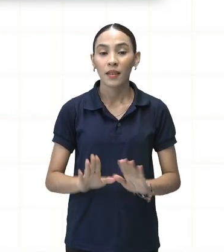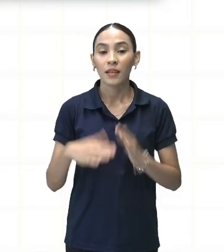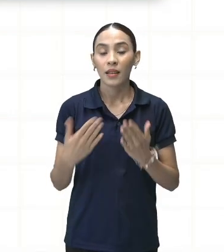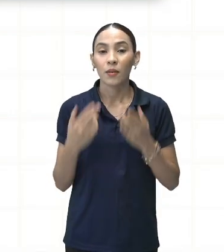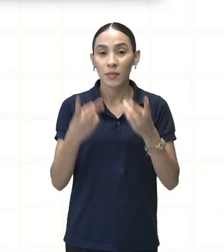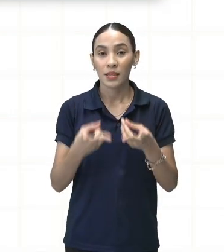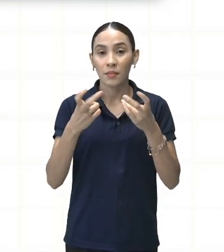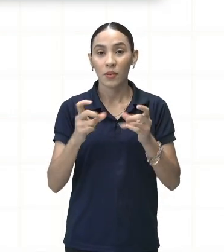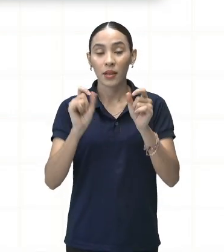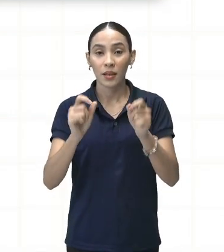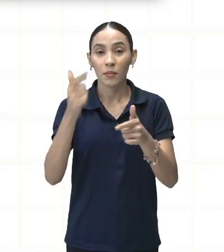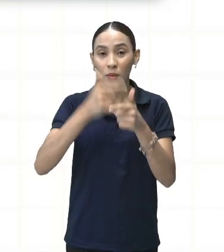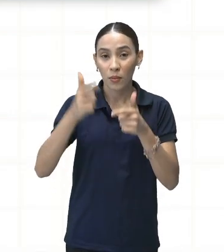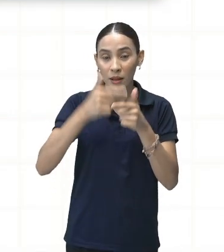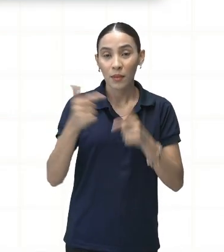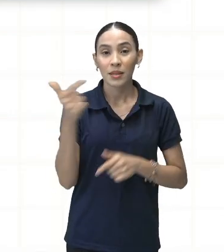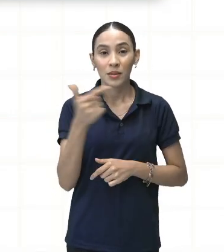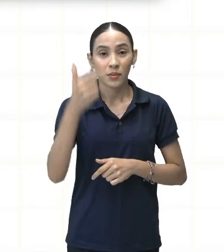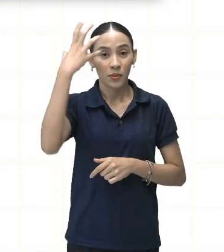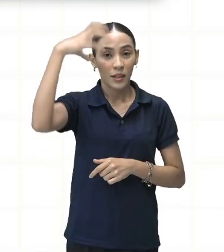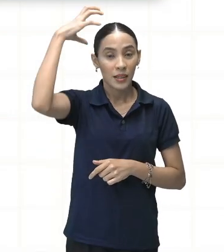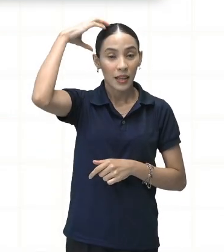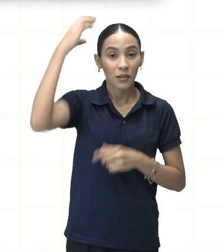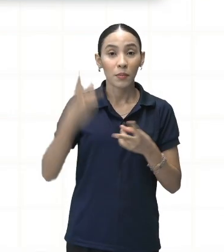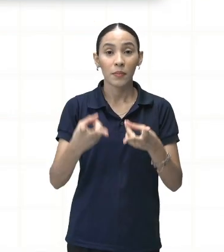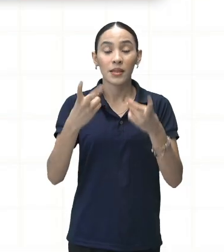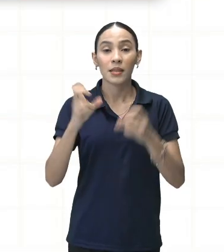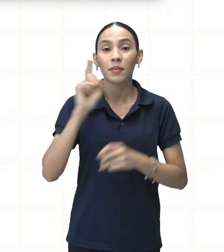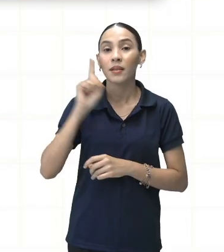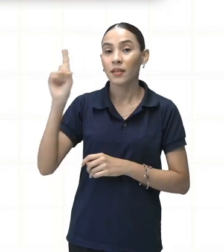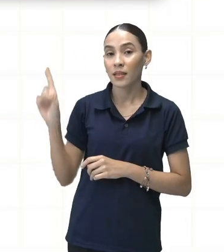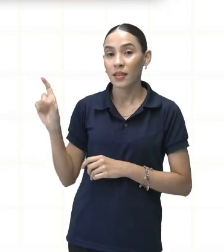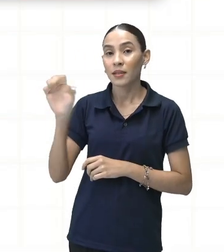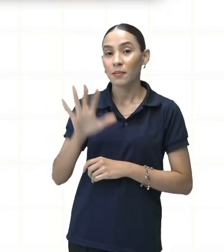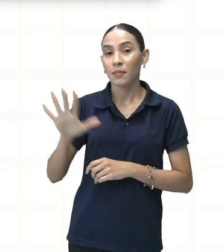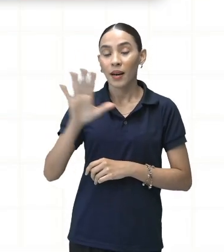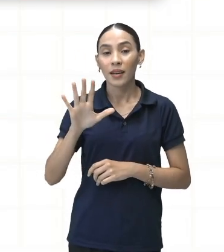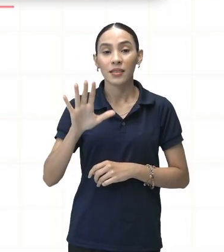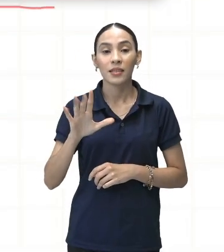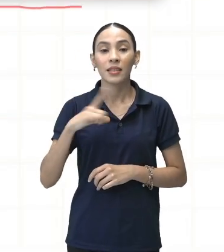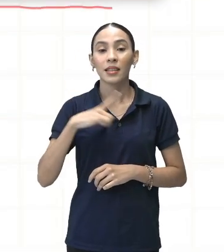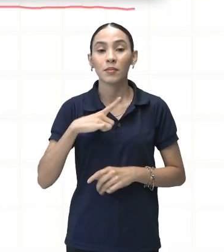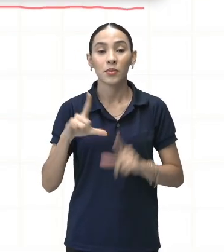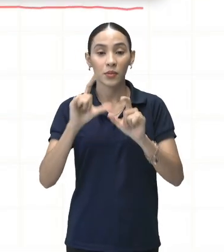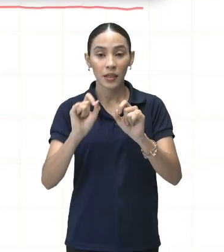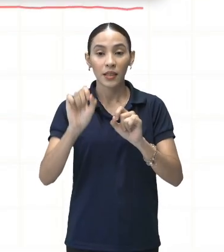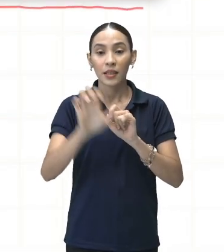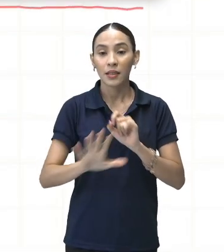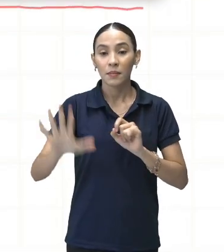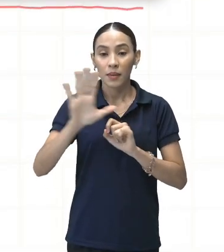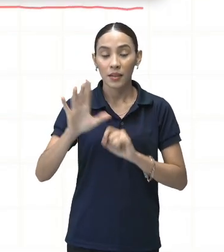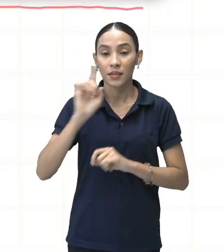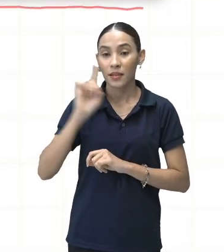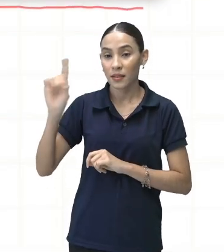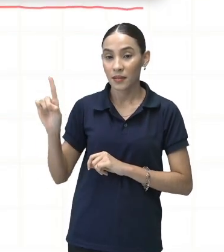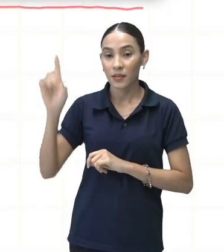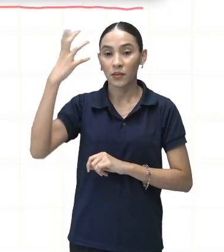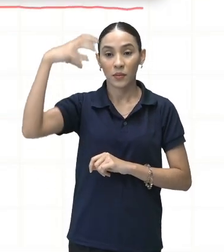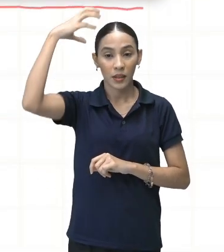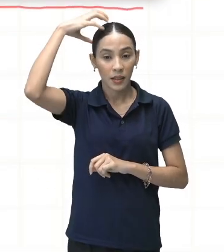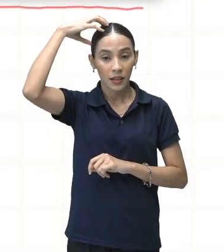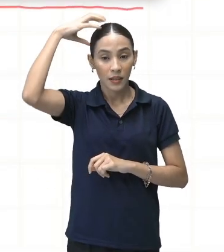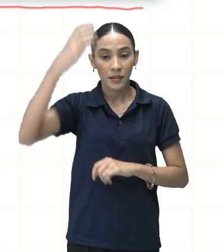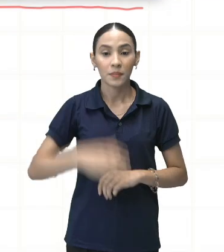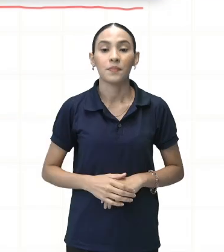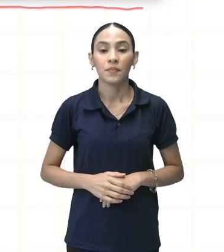observar a crise do Segundo Reinado. Observem aqui na imagem que nós temos justamente a imagem do nosso imperador, ou